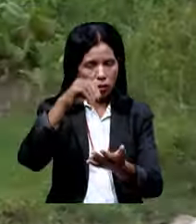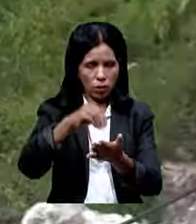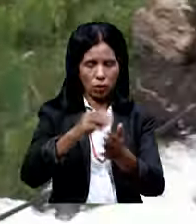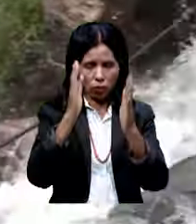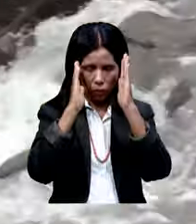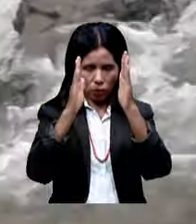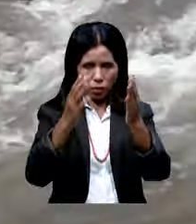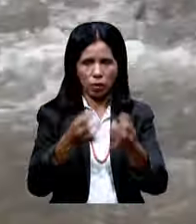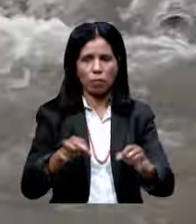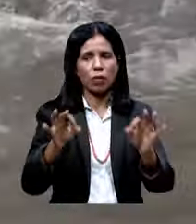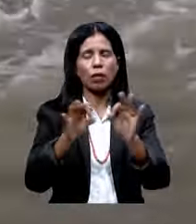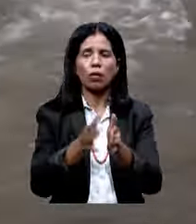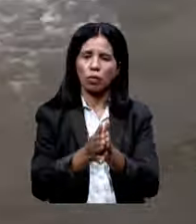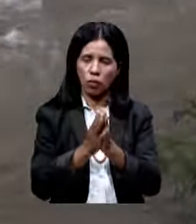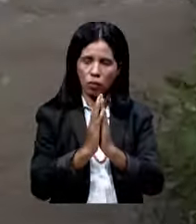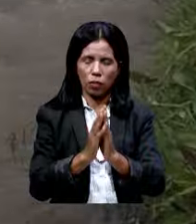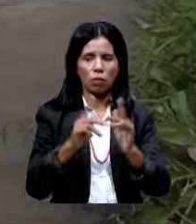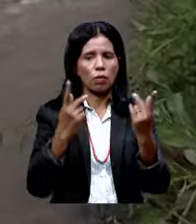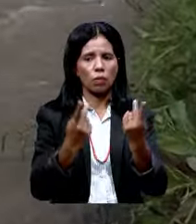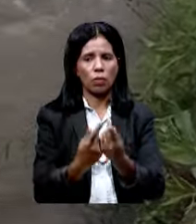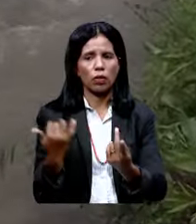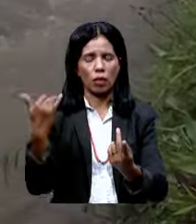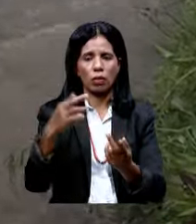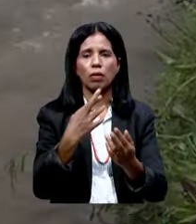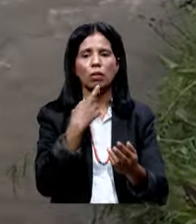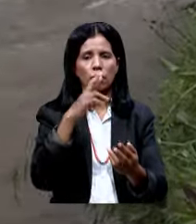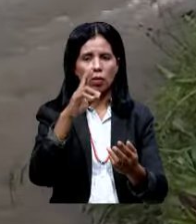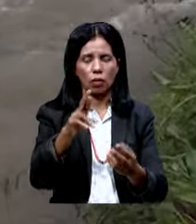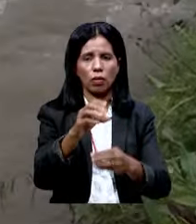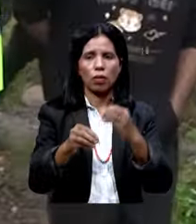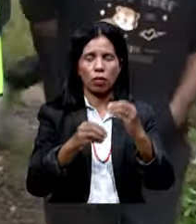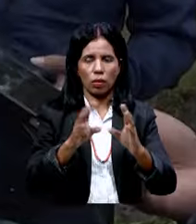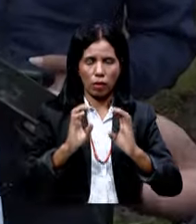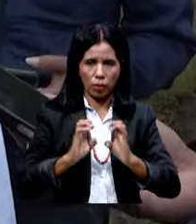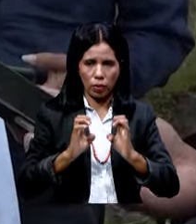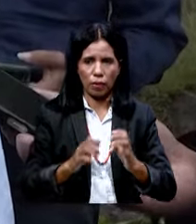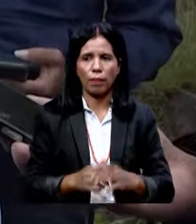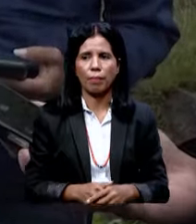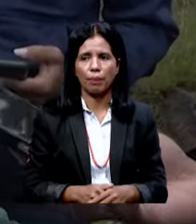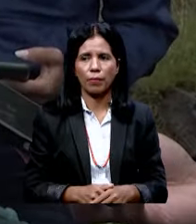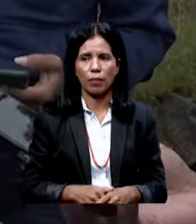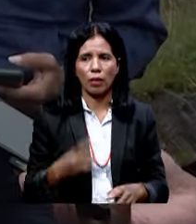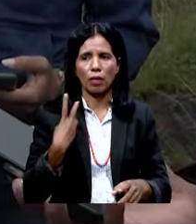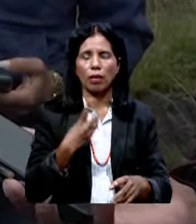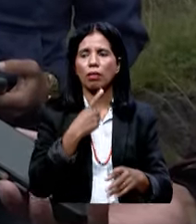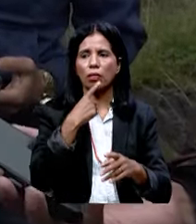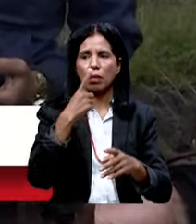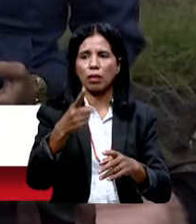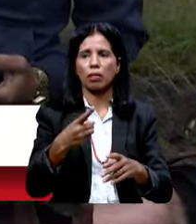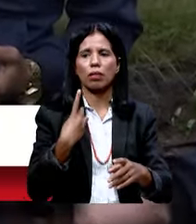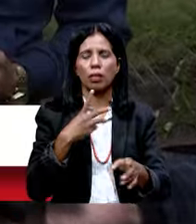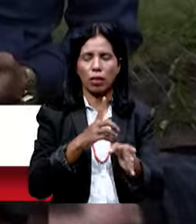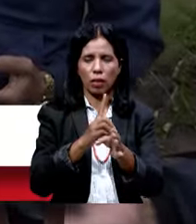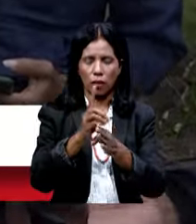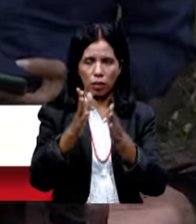iha prioridade no husuona ba companhia ne be atu responde questão ne ho emergência. Temo na orientação na ba itania